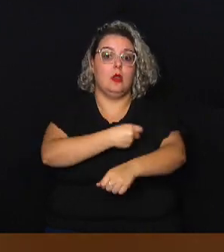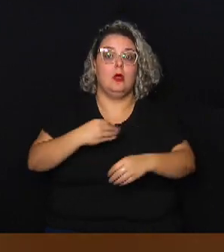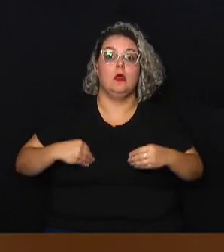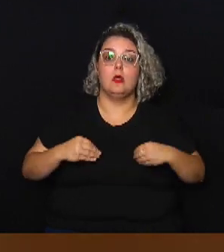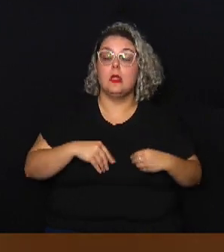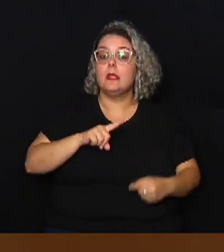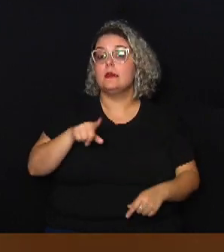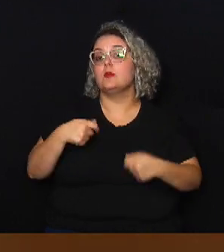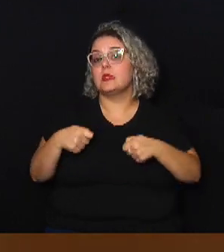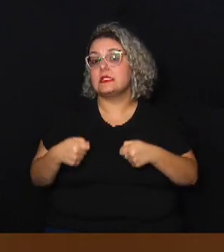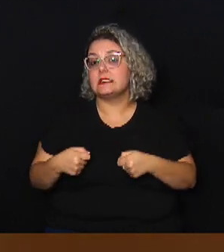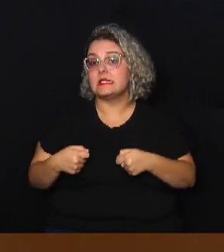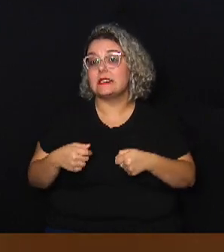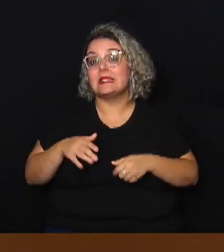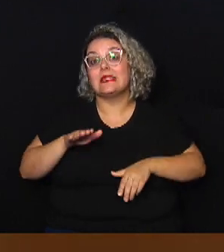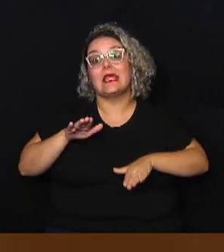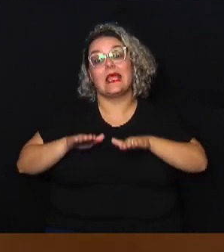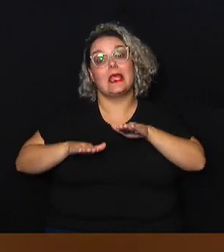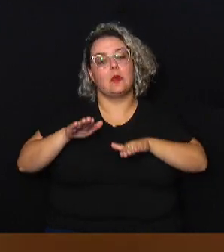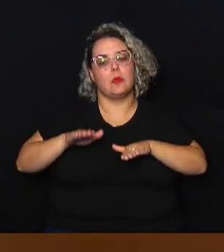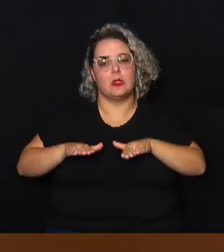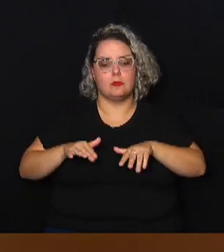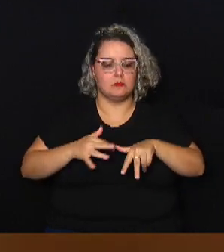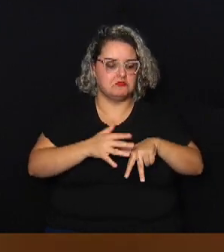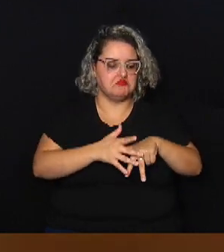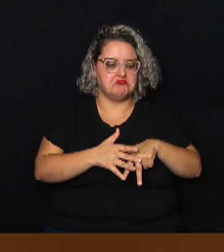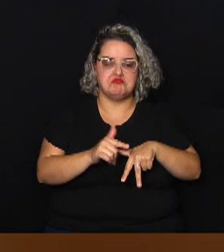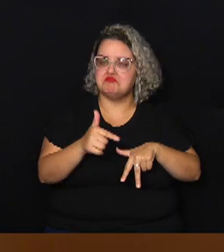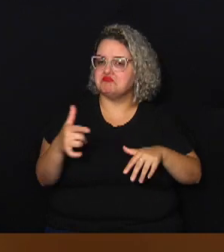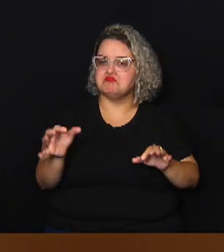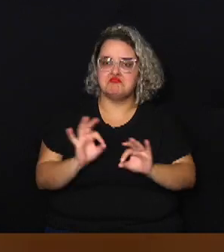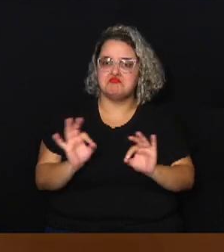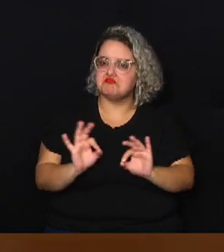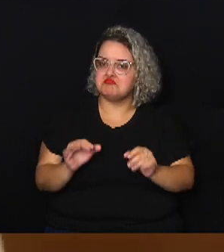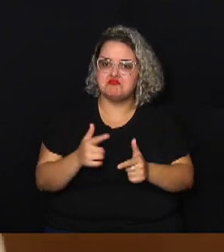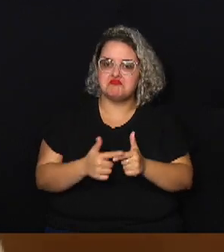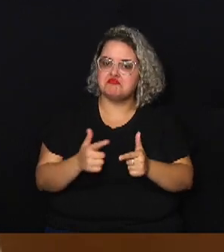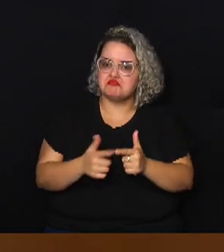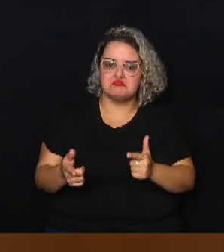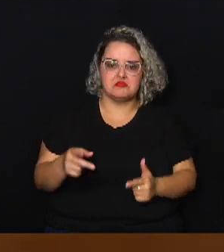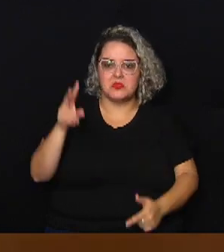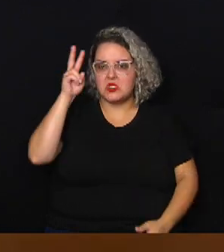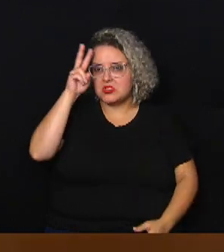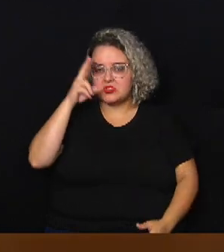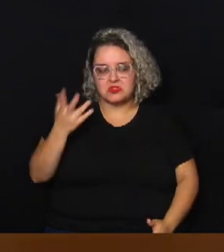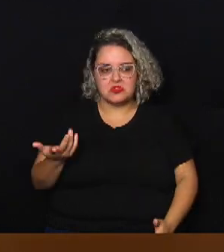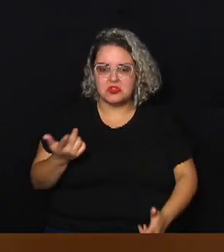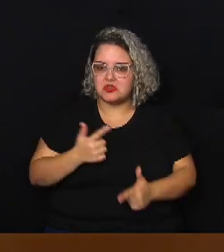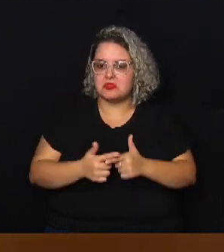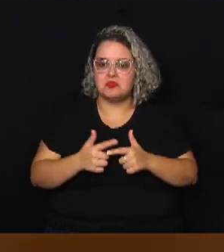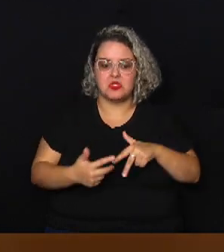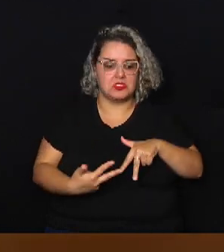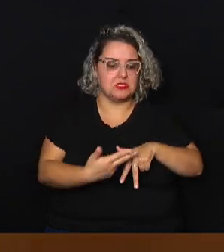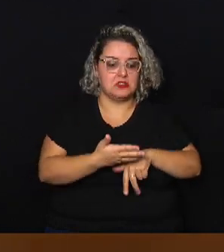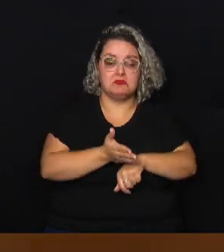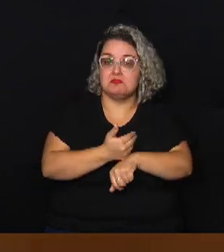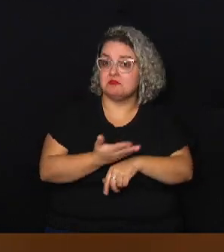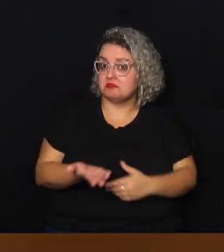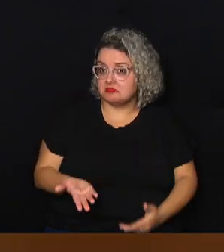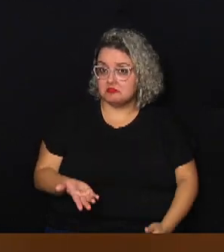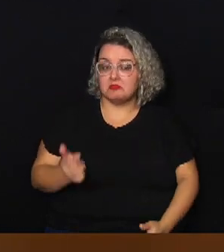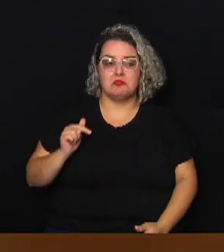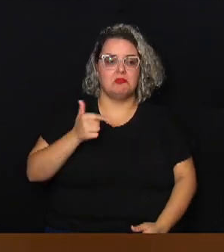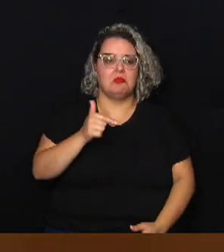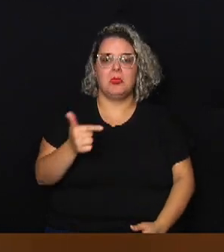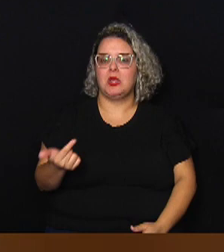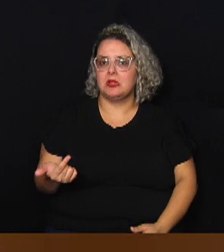do paciente. Um paciente que não tem complicações, não tem história de complicações em cirurgia anteriores, não